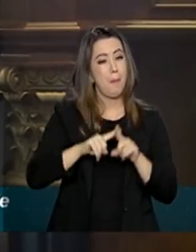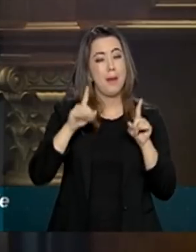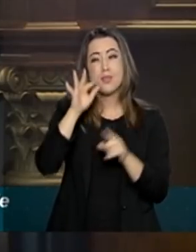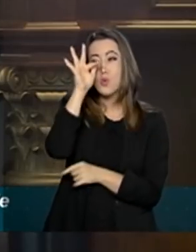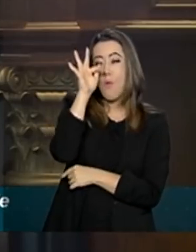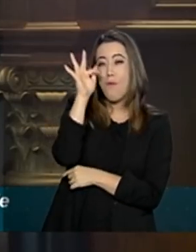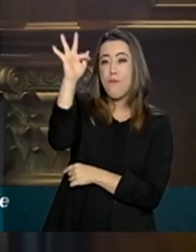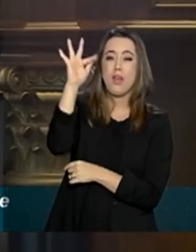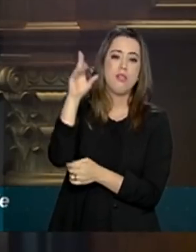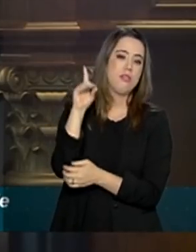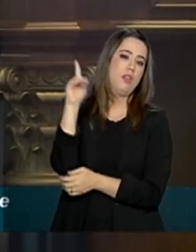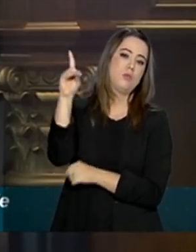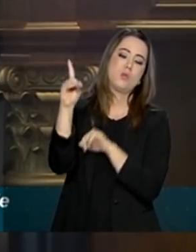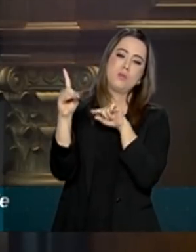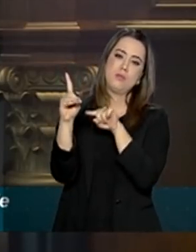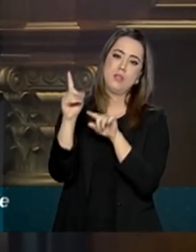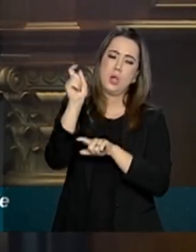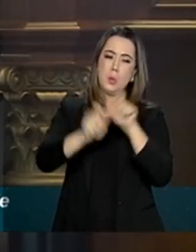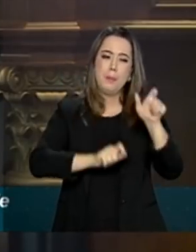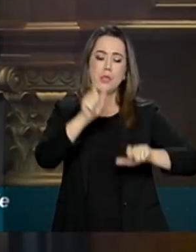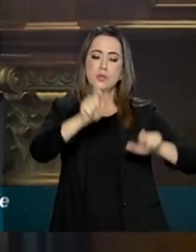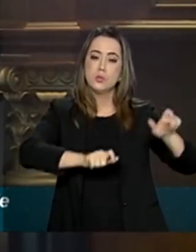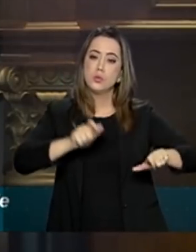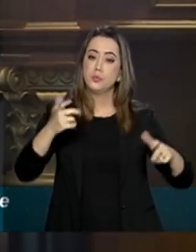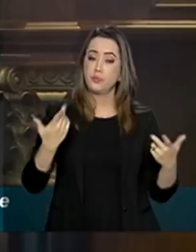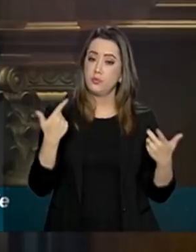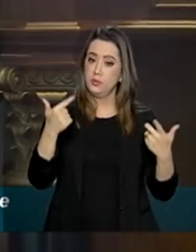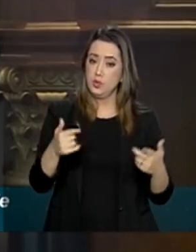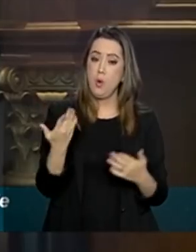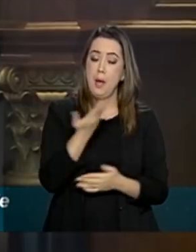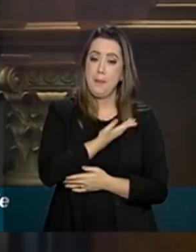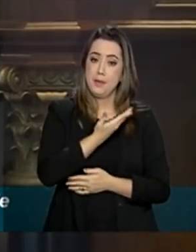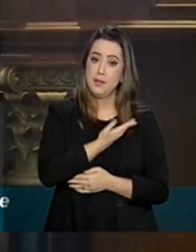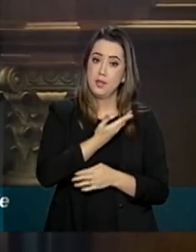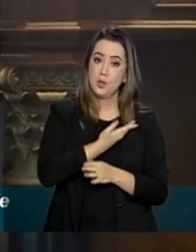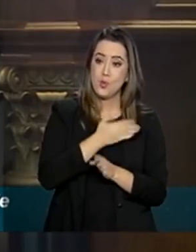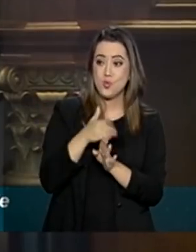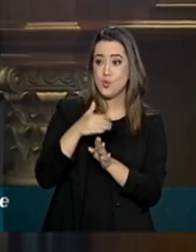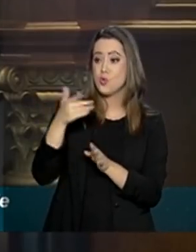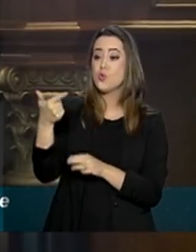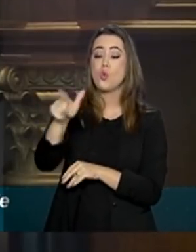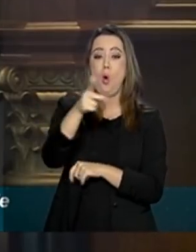Deus, com brasileiros, com amigos fora do Brasil,